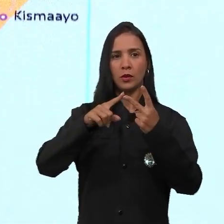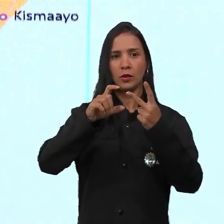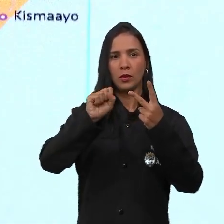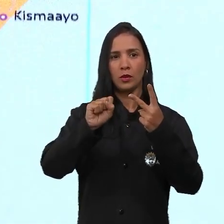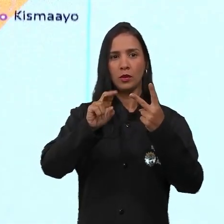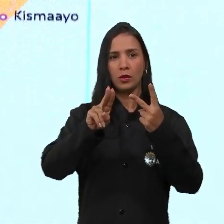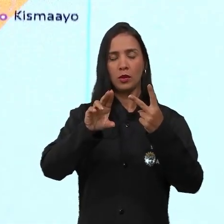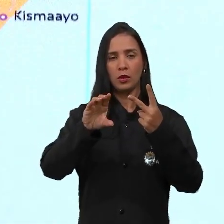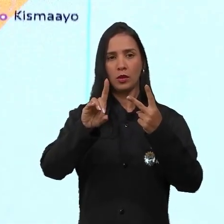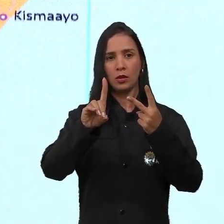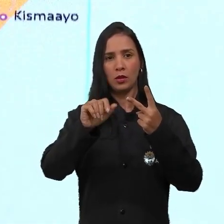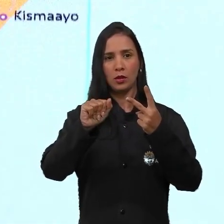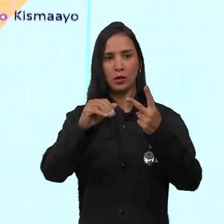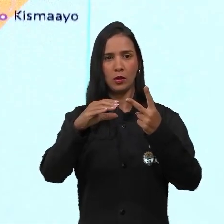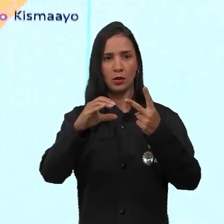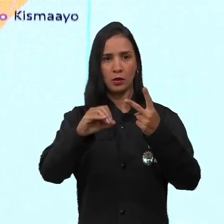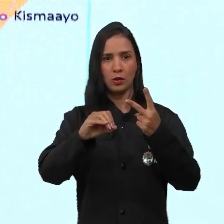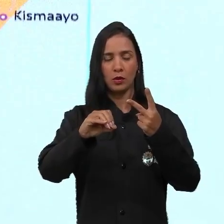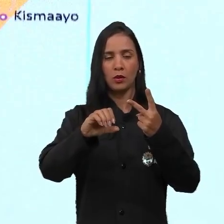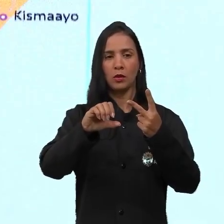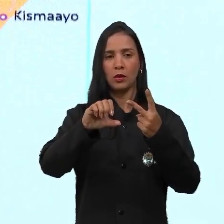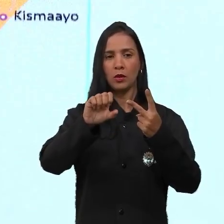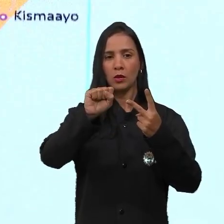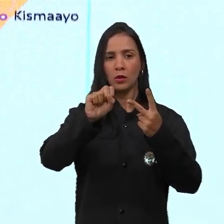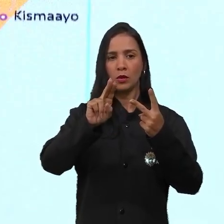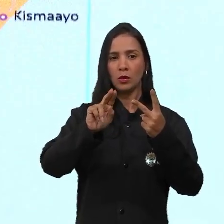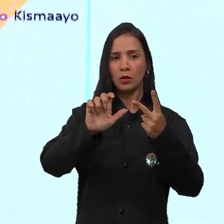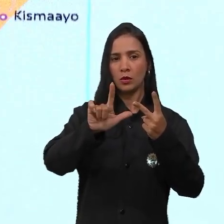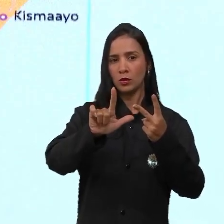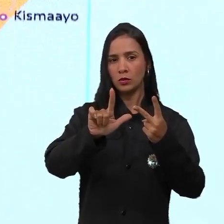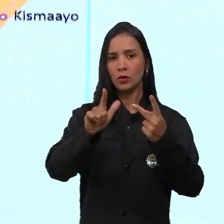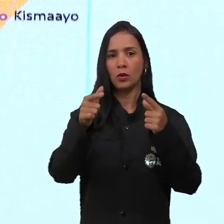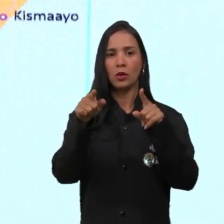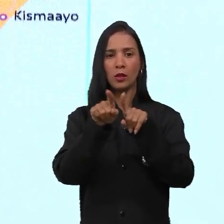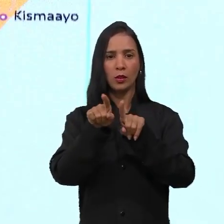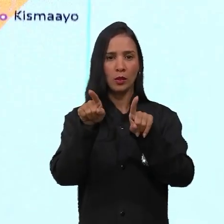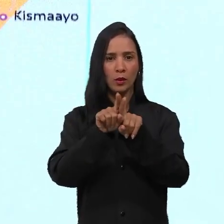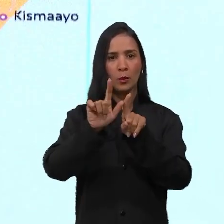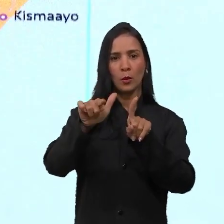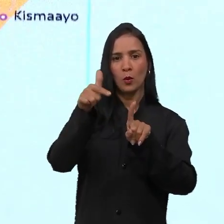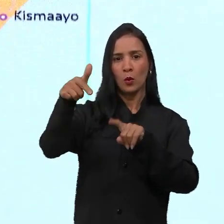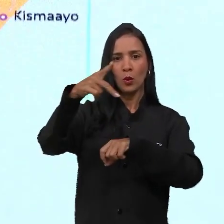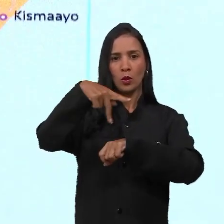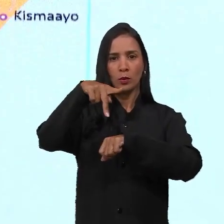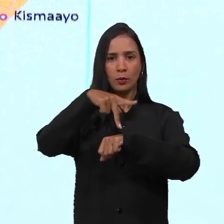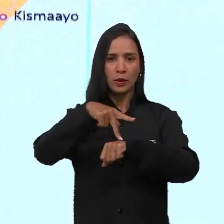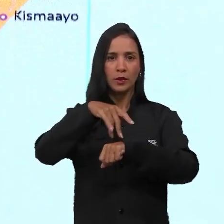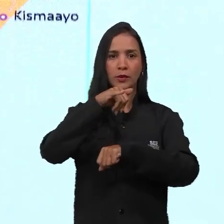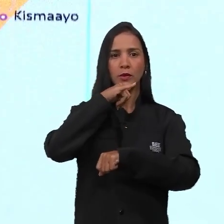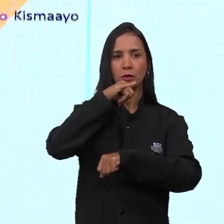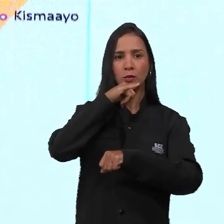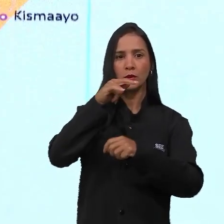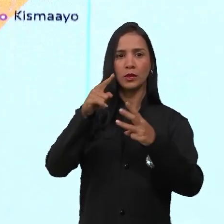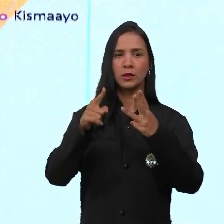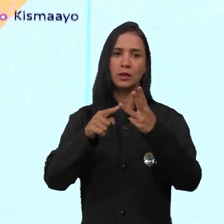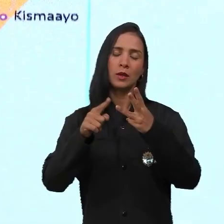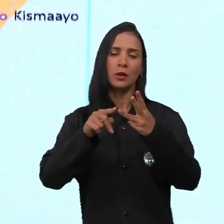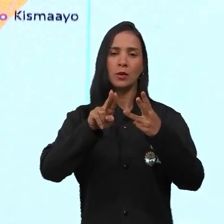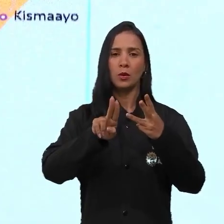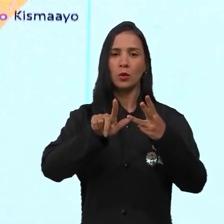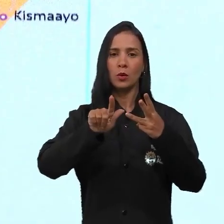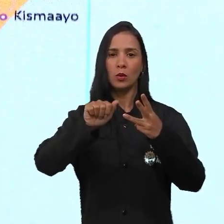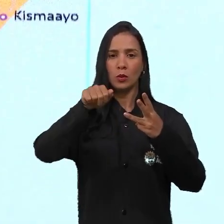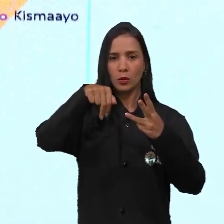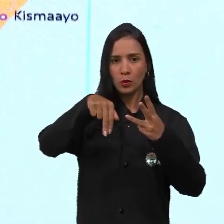acabei de mencionar. Nós temos também países bem conhecidos, inclusive aqui no Brasil, como a Uganda.